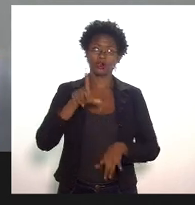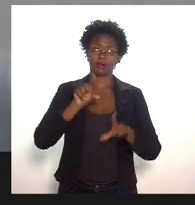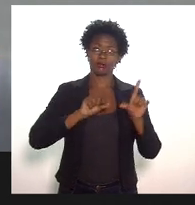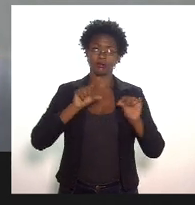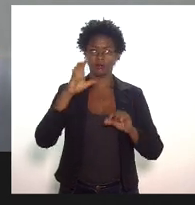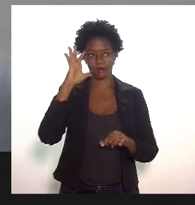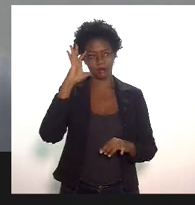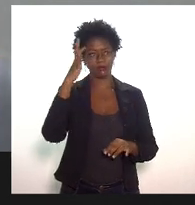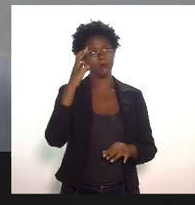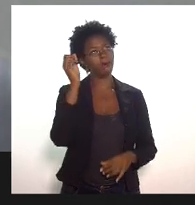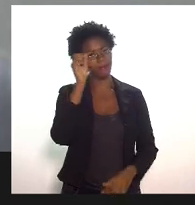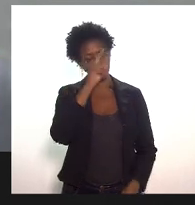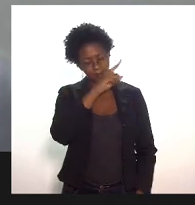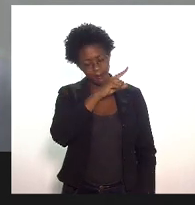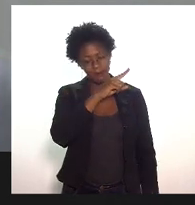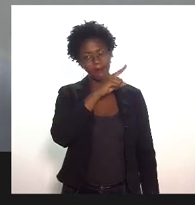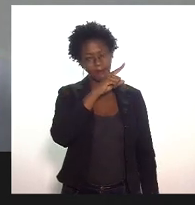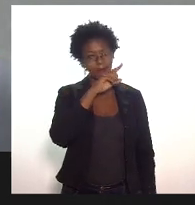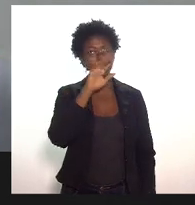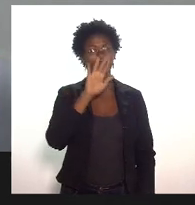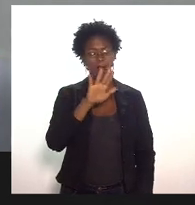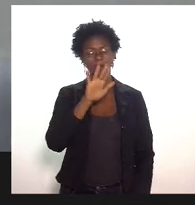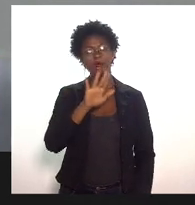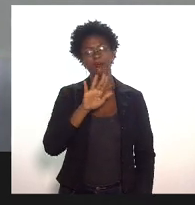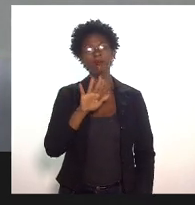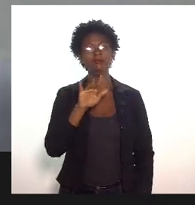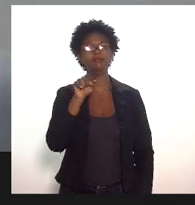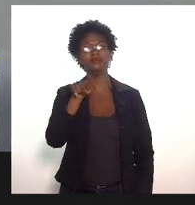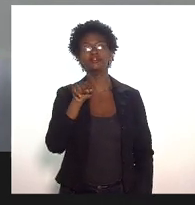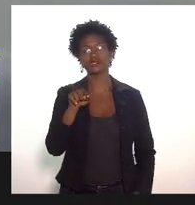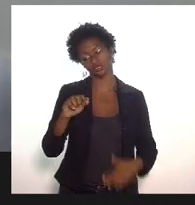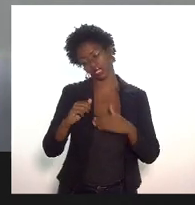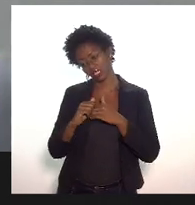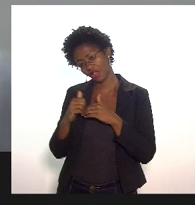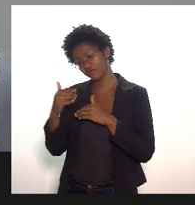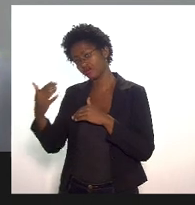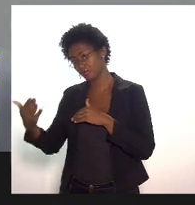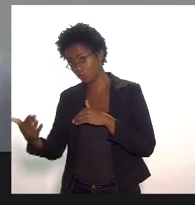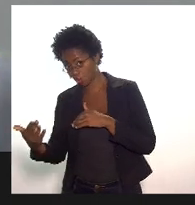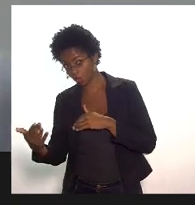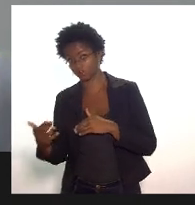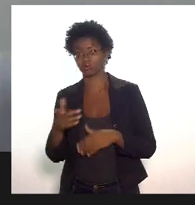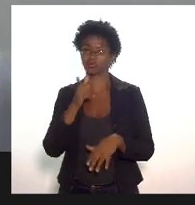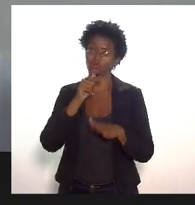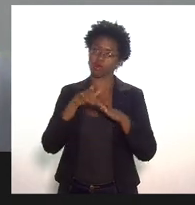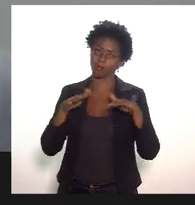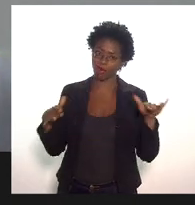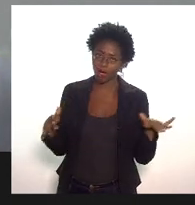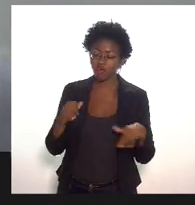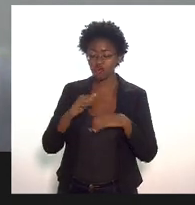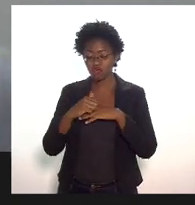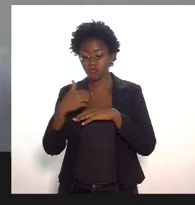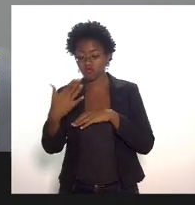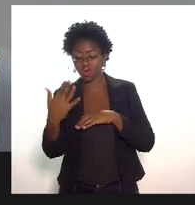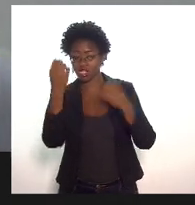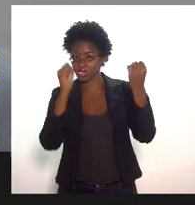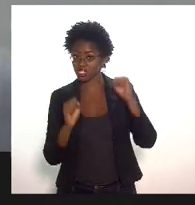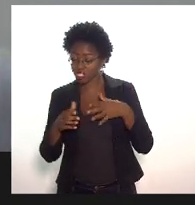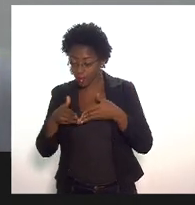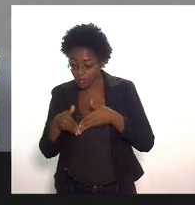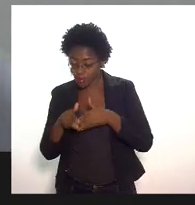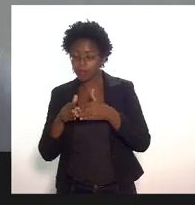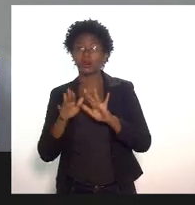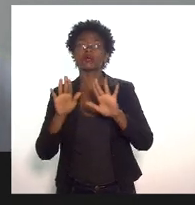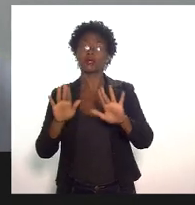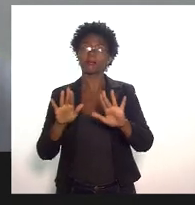que você está fora do litoral e não ter estaleiro ajuda na decisão, mas é a decisão de muita